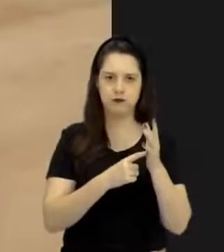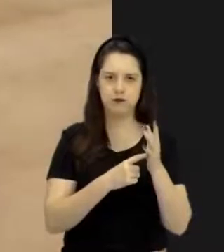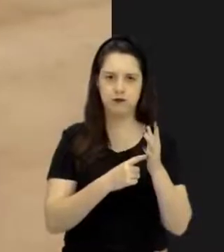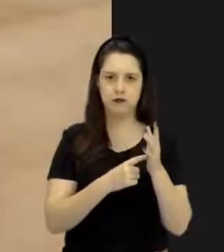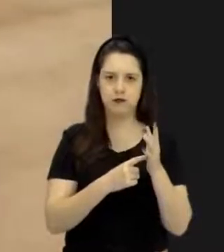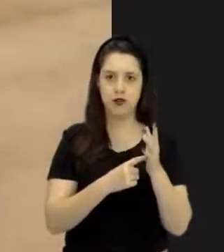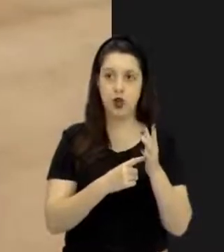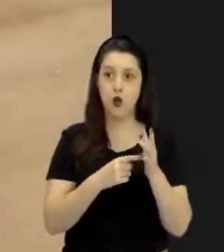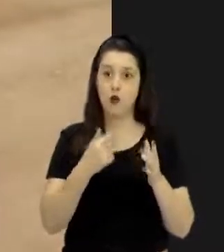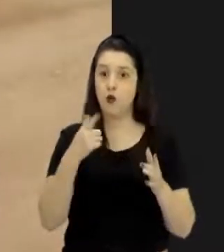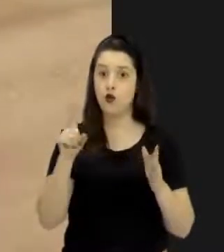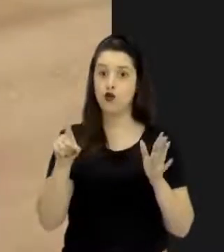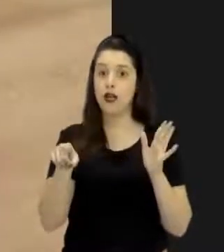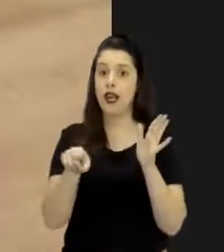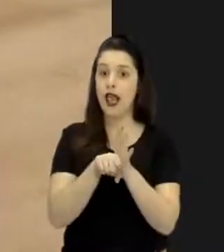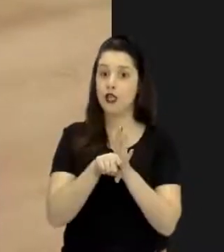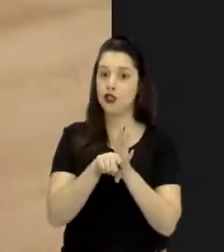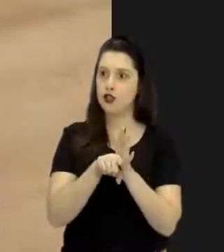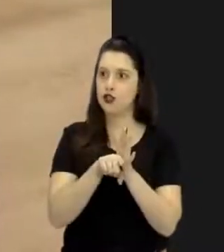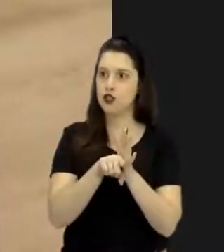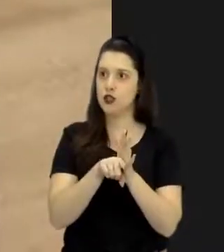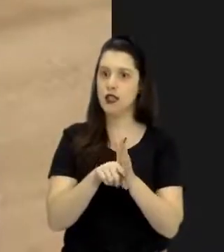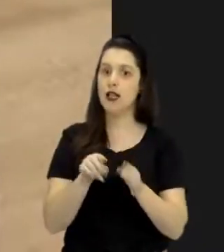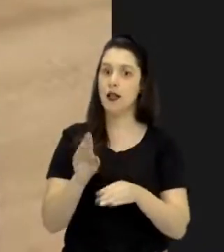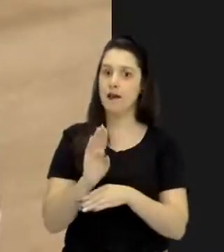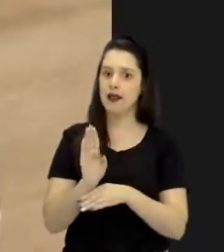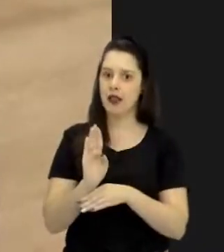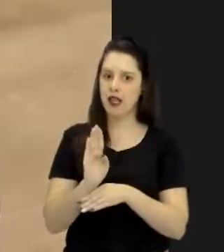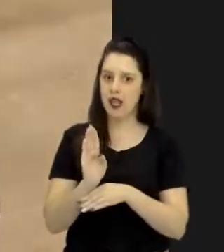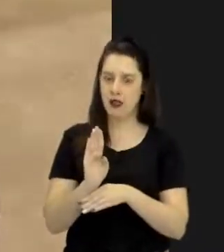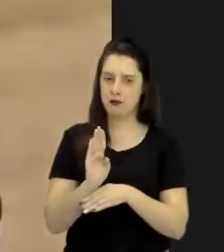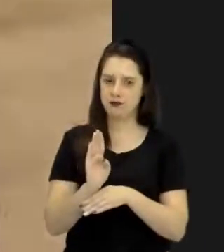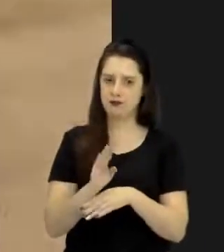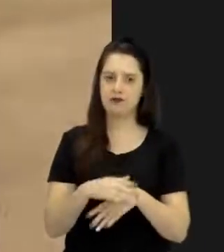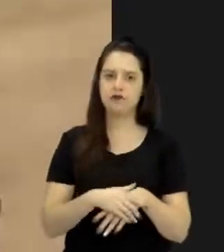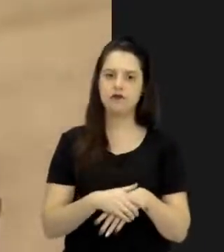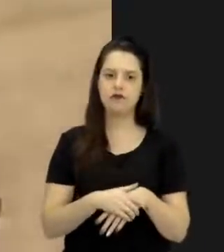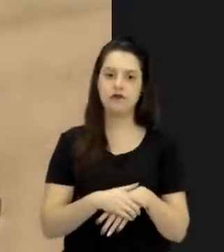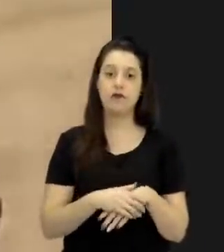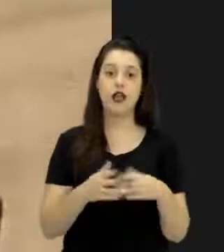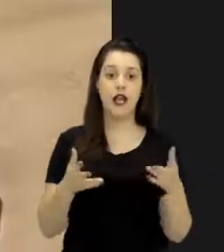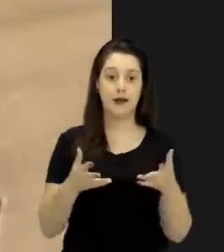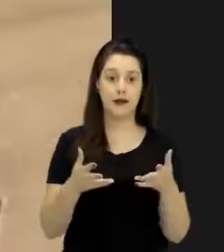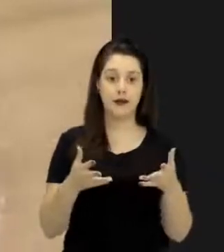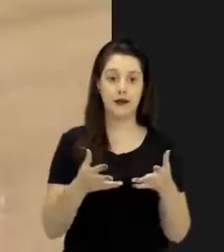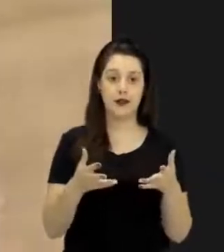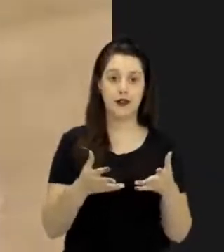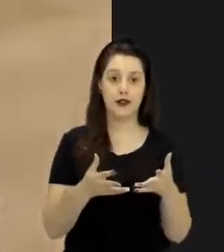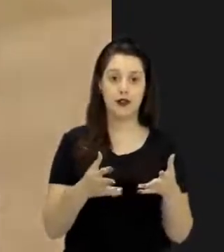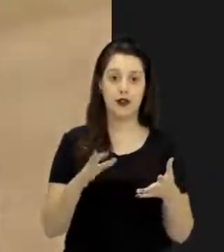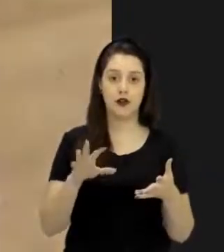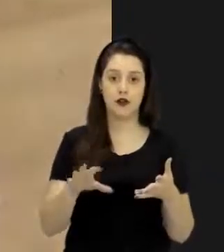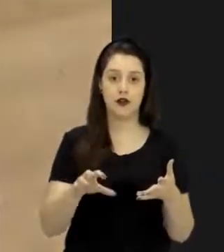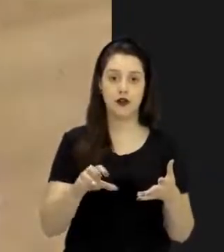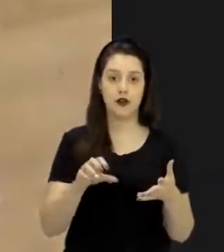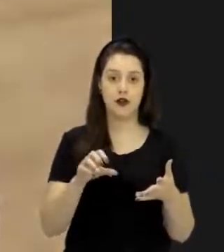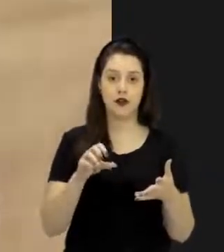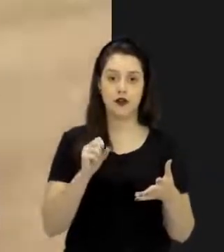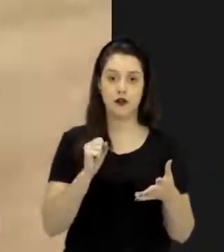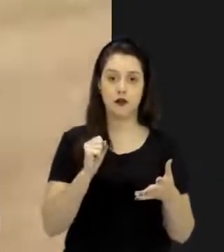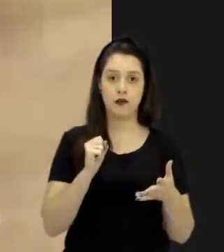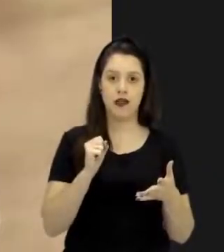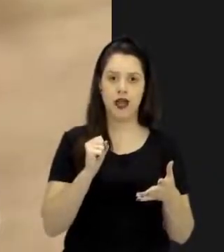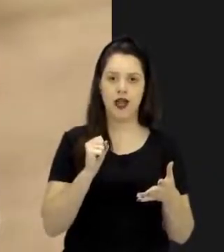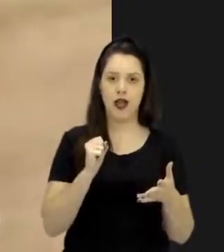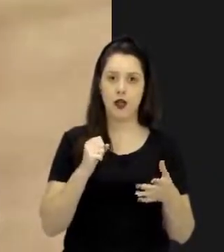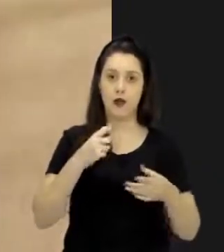o negativo da bateria. Tá bom? Aqui. Agora, eu vou pegar o meu potenciômetro,